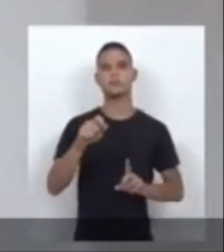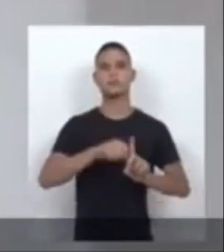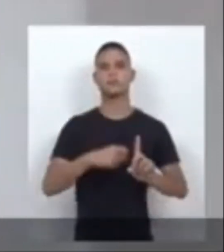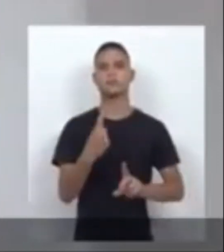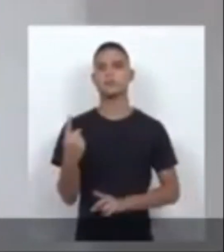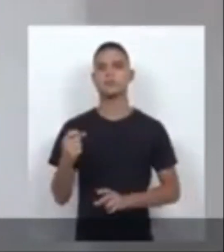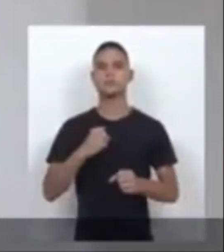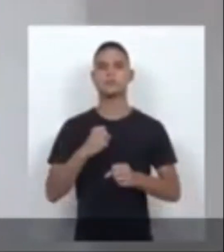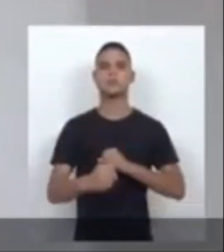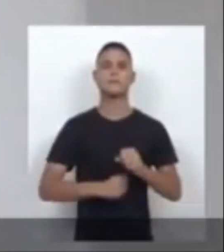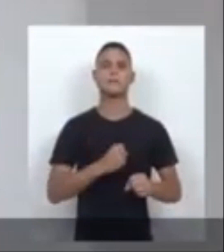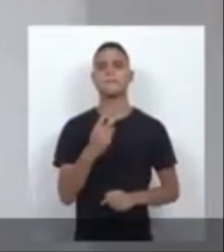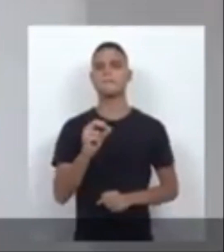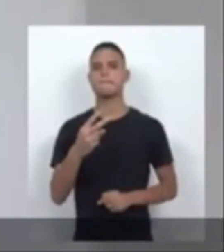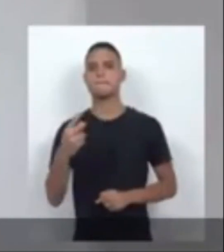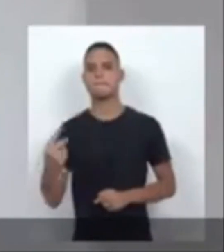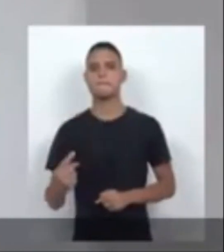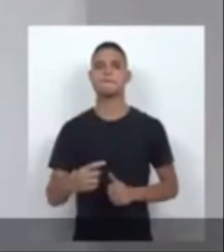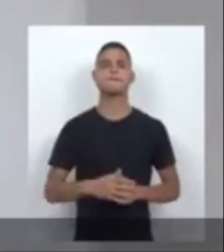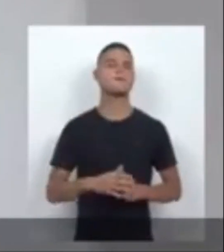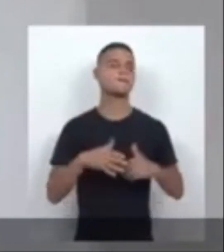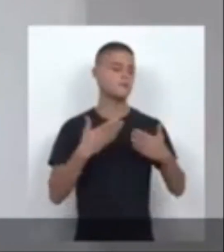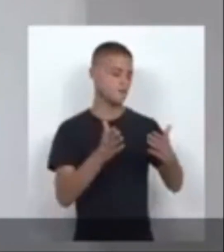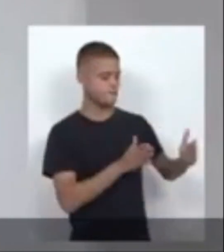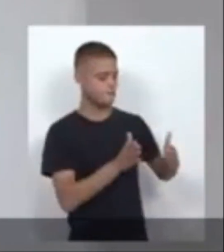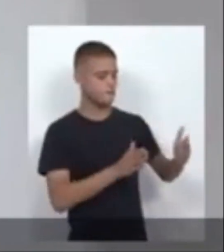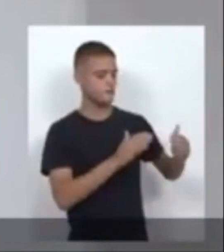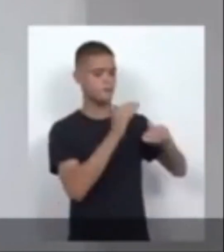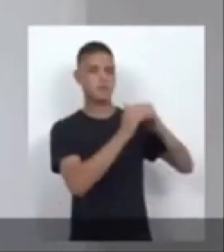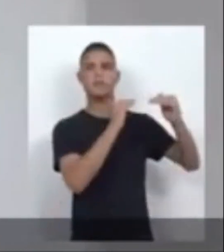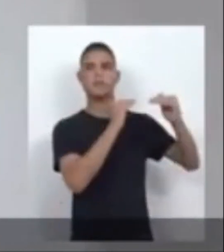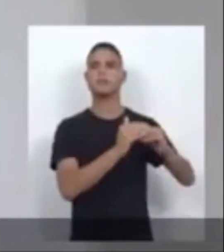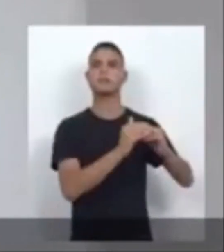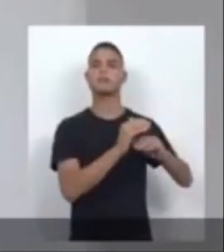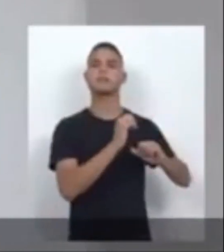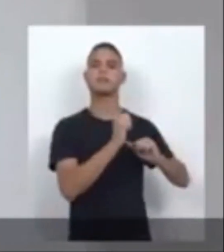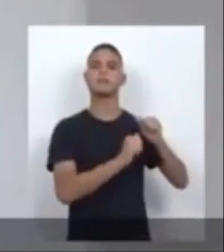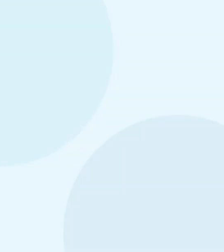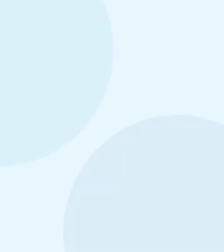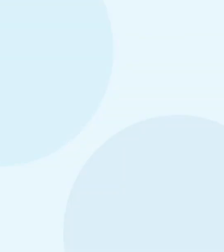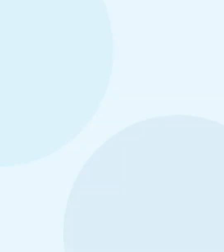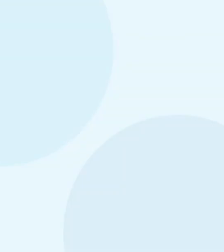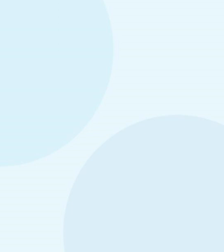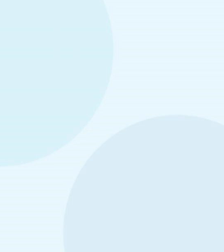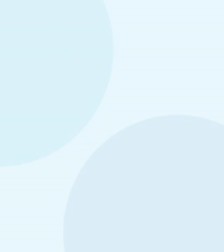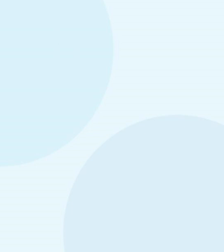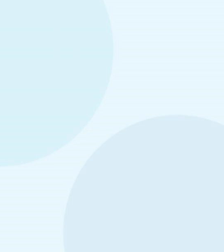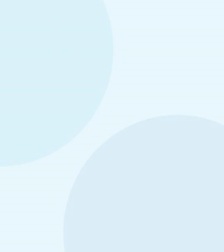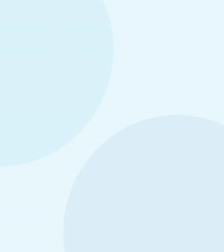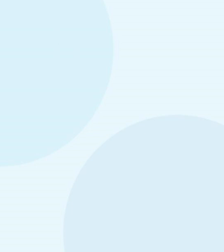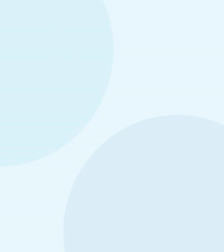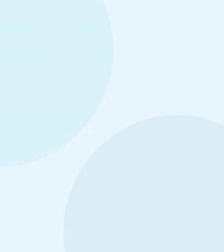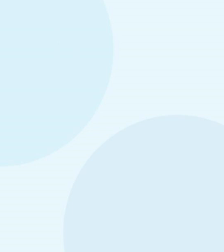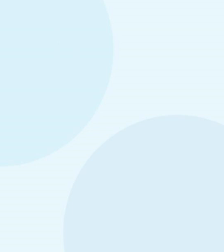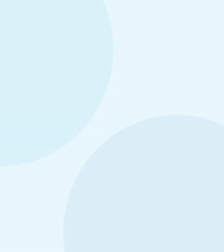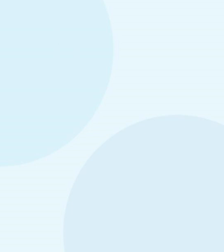são as etapas da avaliação de desempenho? Então, a primeira etapa é a definição dos participantes. Então, o